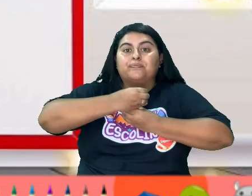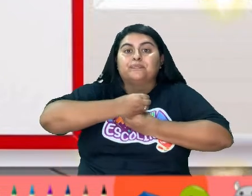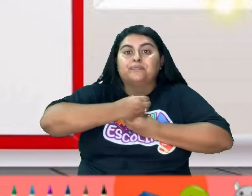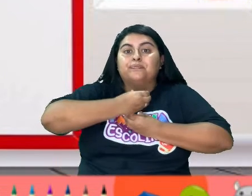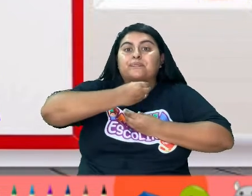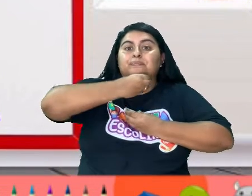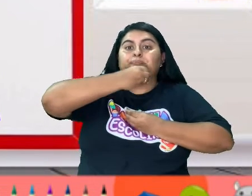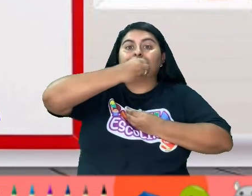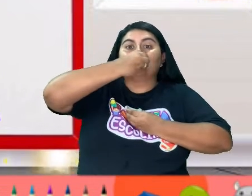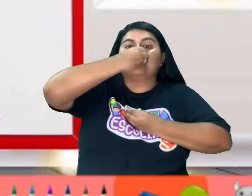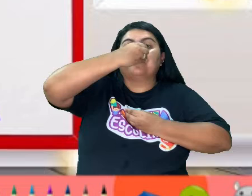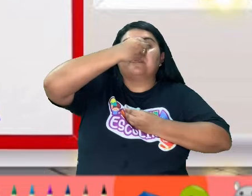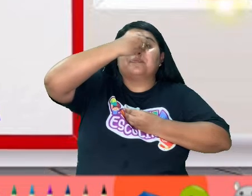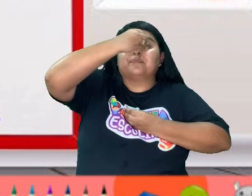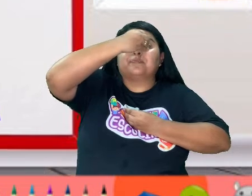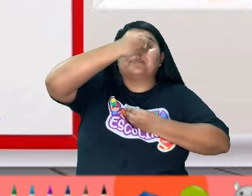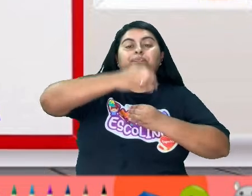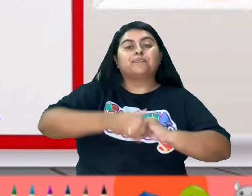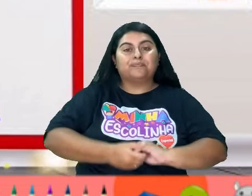Girafa